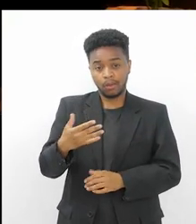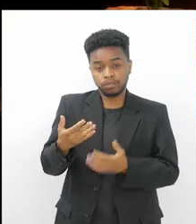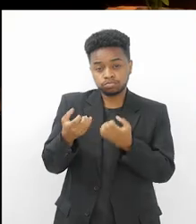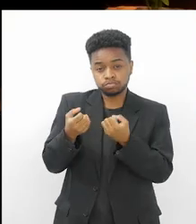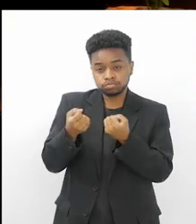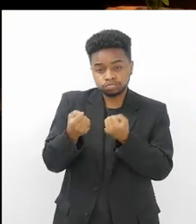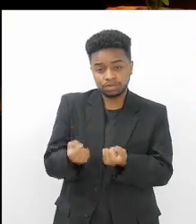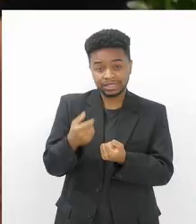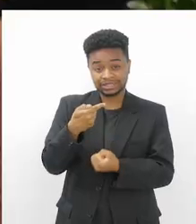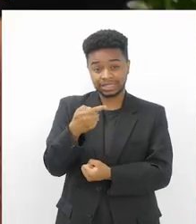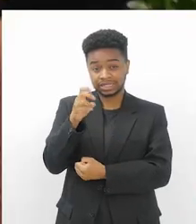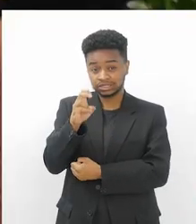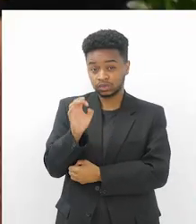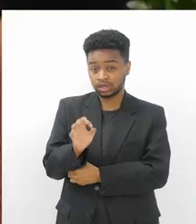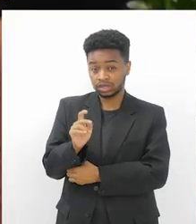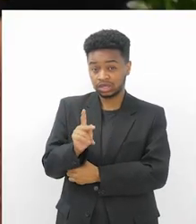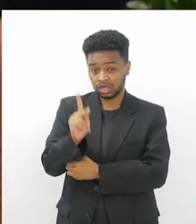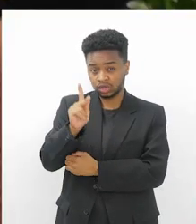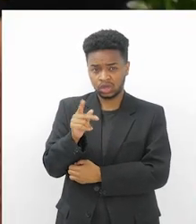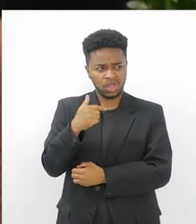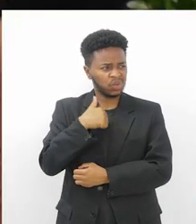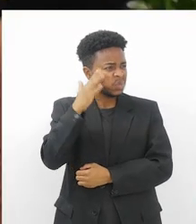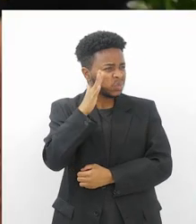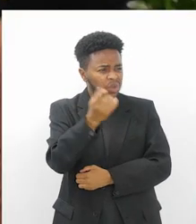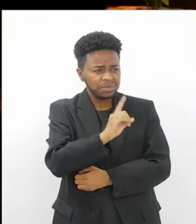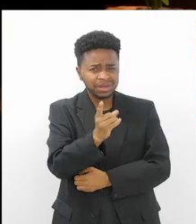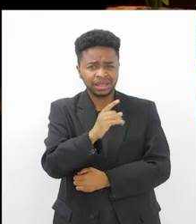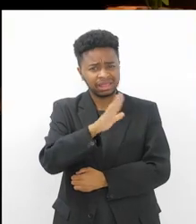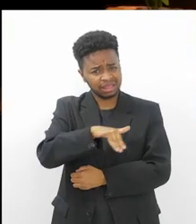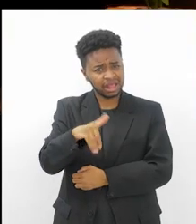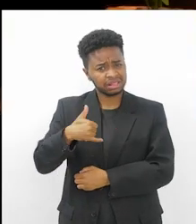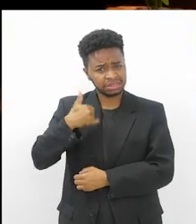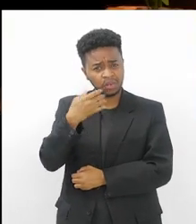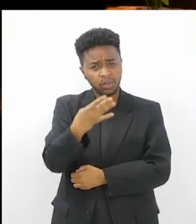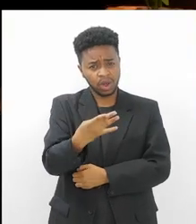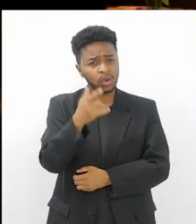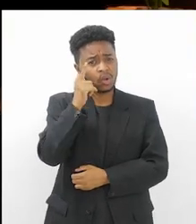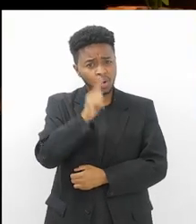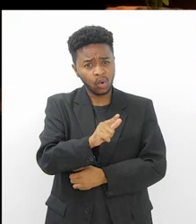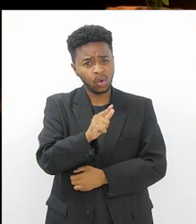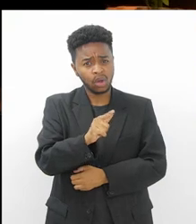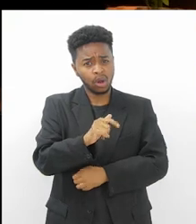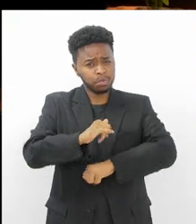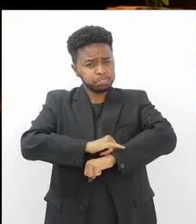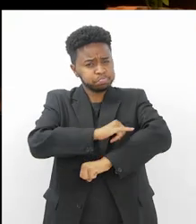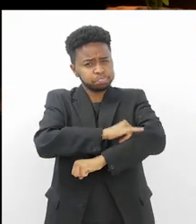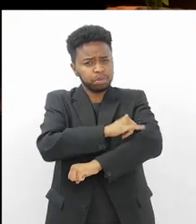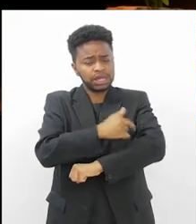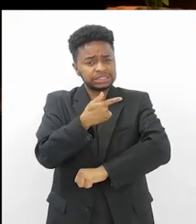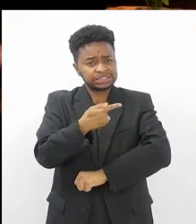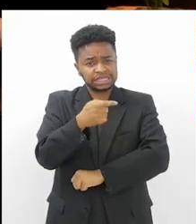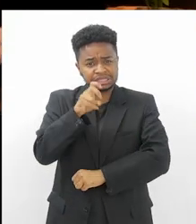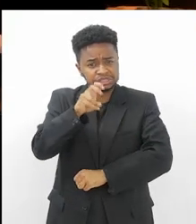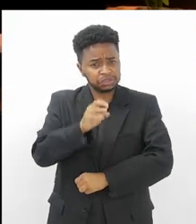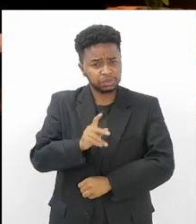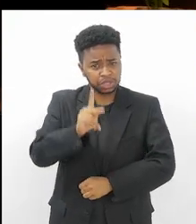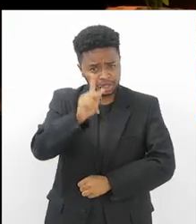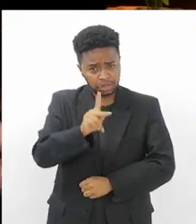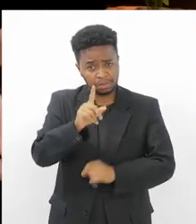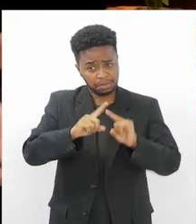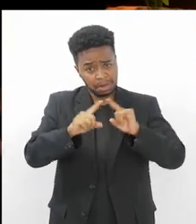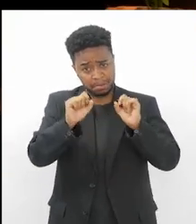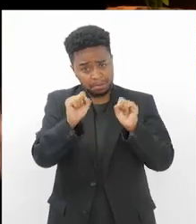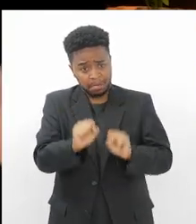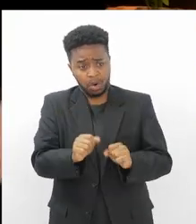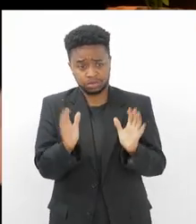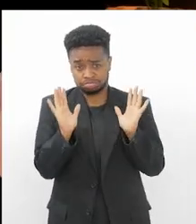quilos. Olha, eu nunca pude imaginar que uma criança de 4 anos pudesse chegar sequer perto de 75 quilos, mas